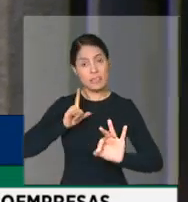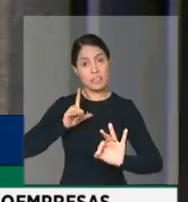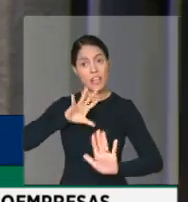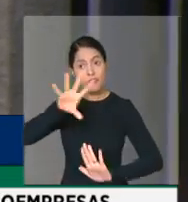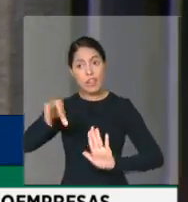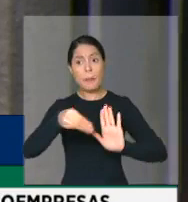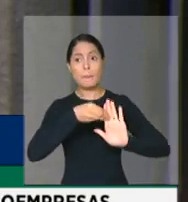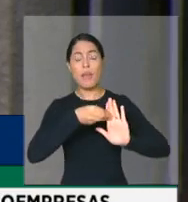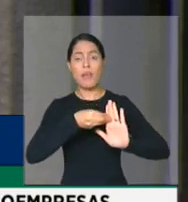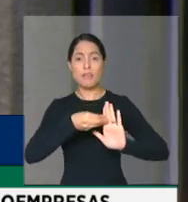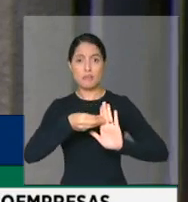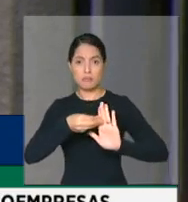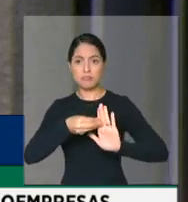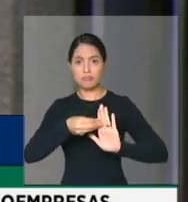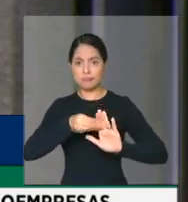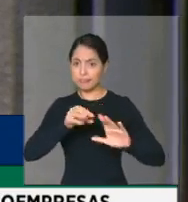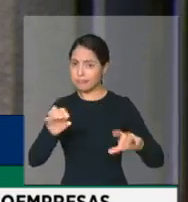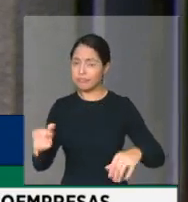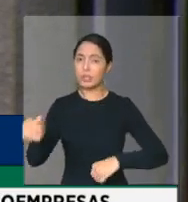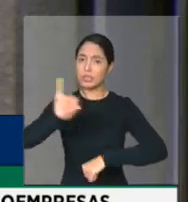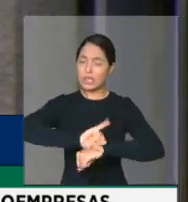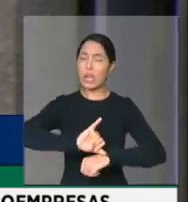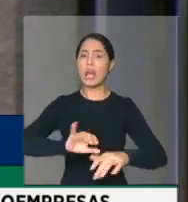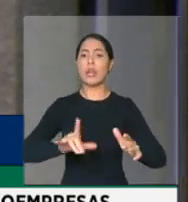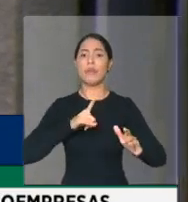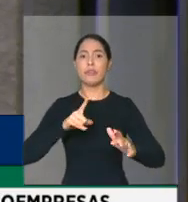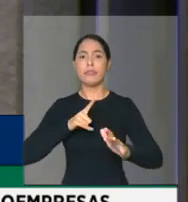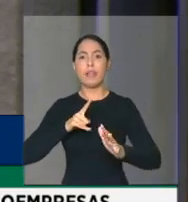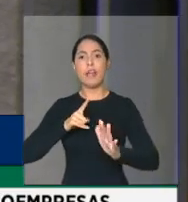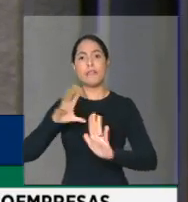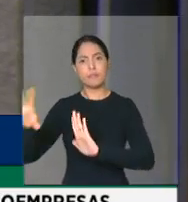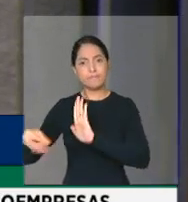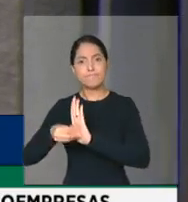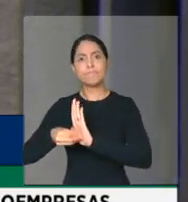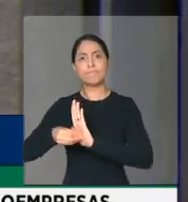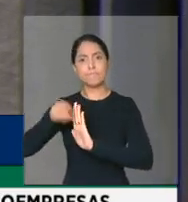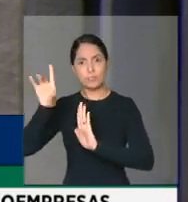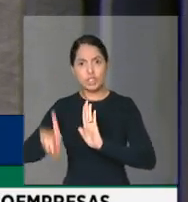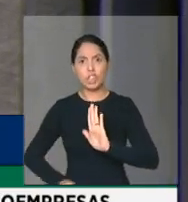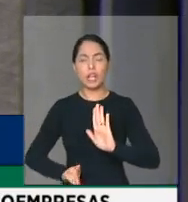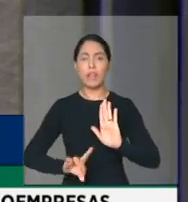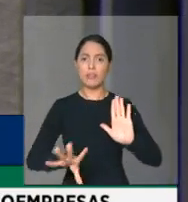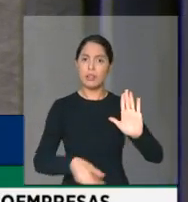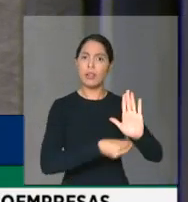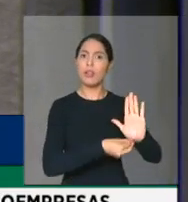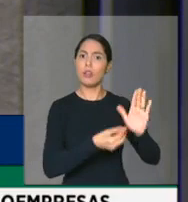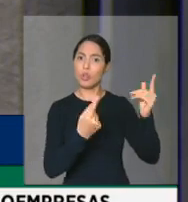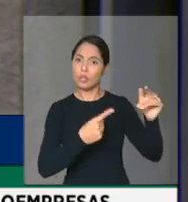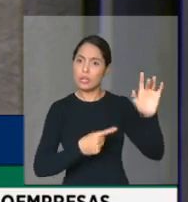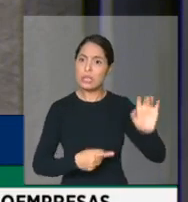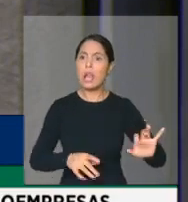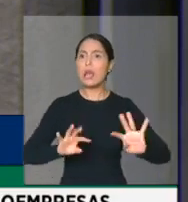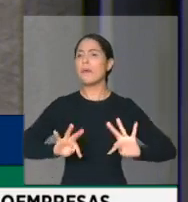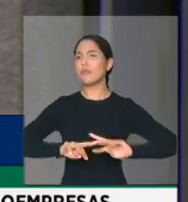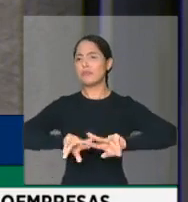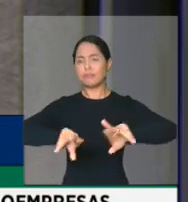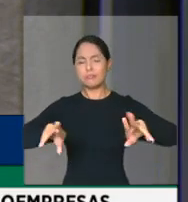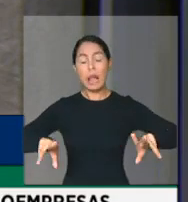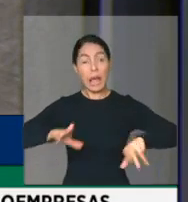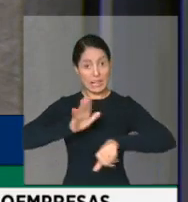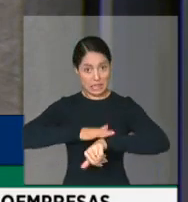emendas do centro, emendas dos partidos de direita, emendas da oposição. Até esse momento, senhor presidente,